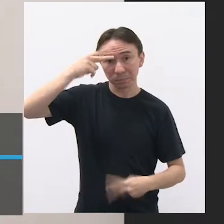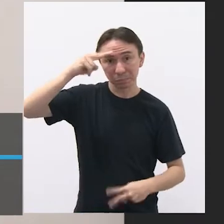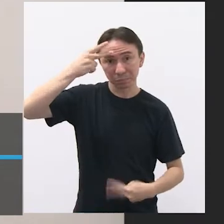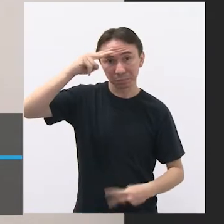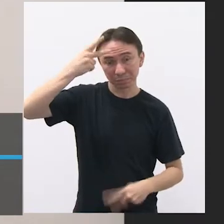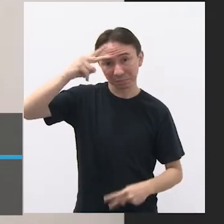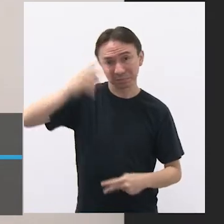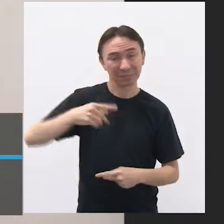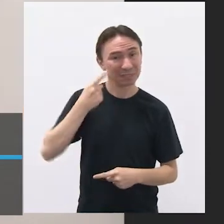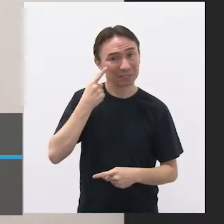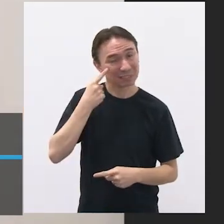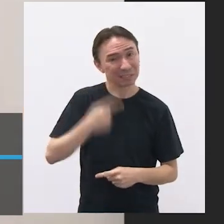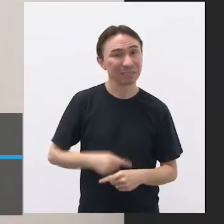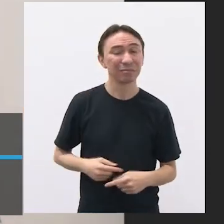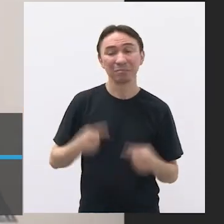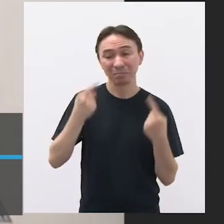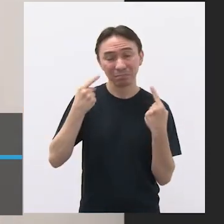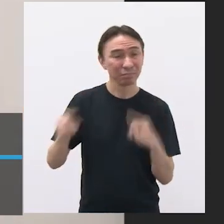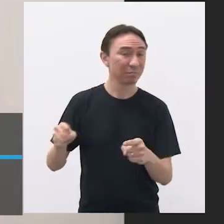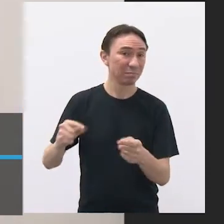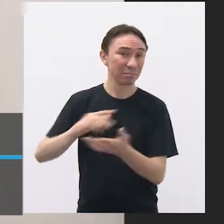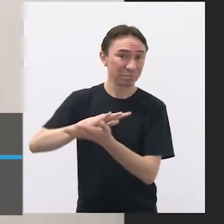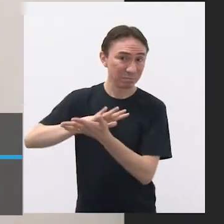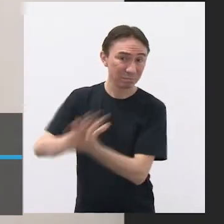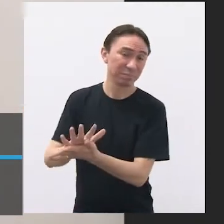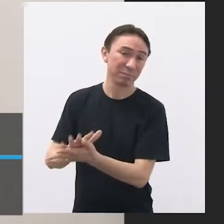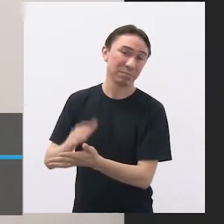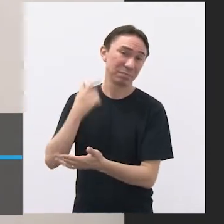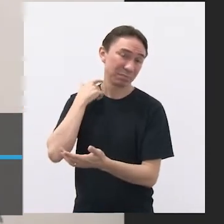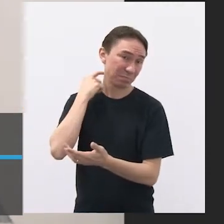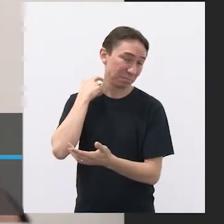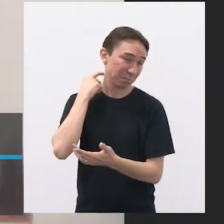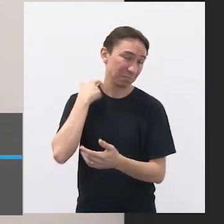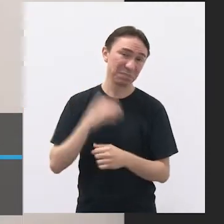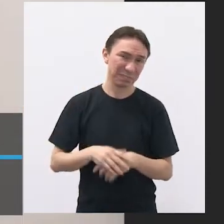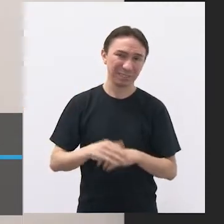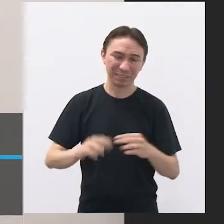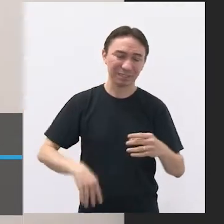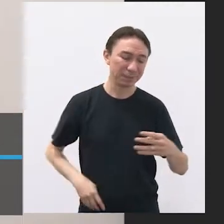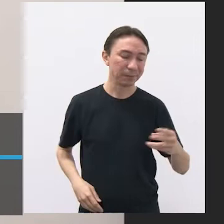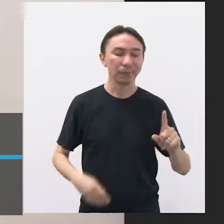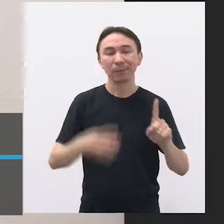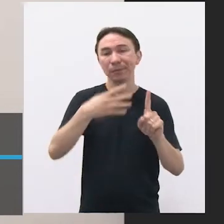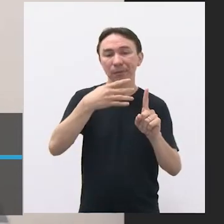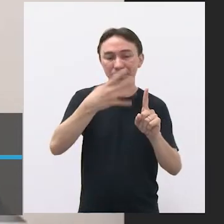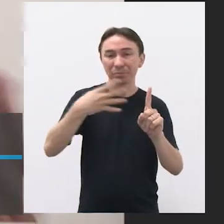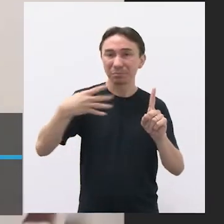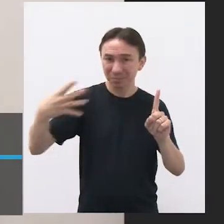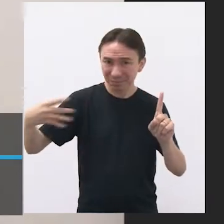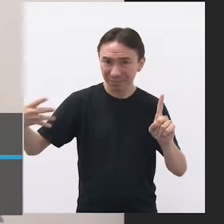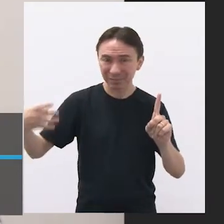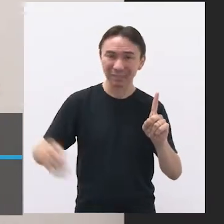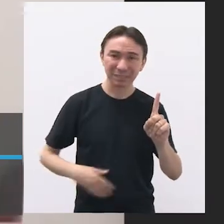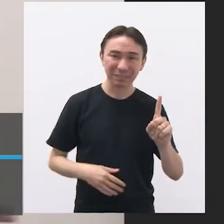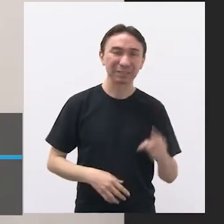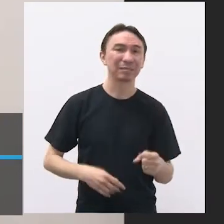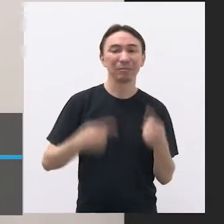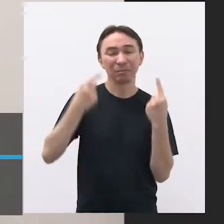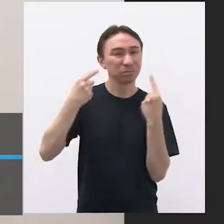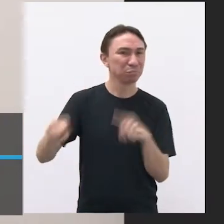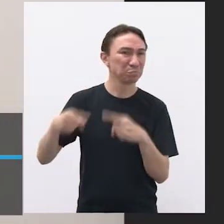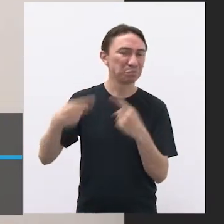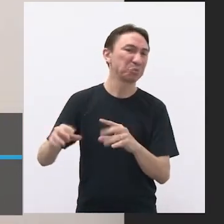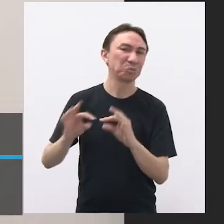identidade de gênero, como eu trouxe, e a LGBTfobia, que de maneira geral inclui, né, toda a população lésbica,